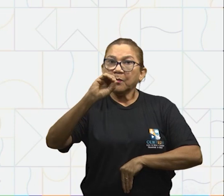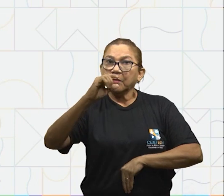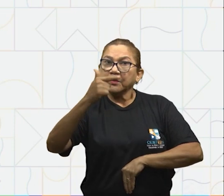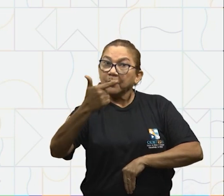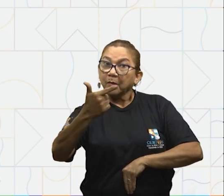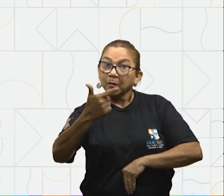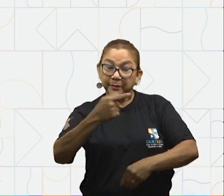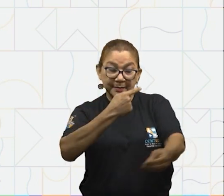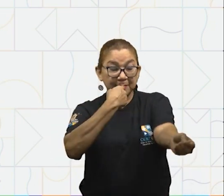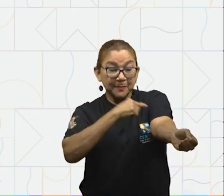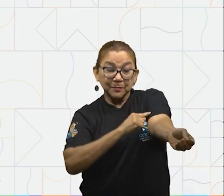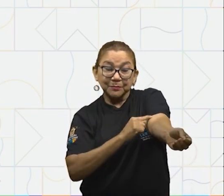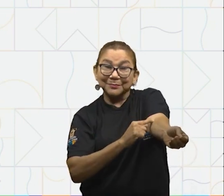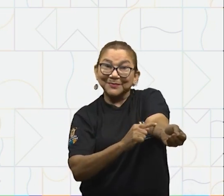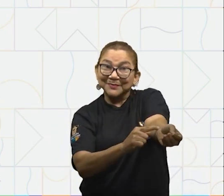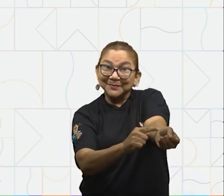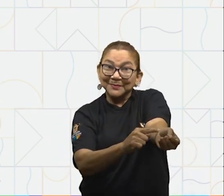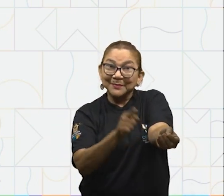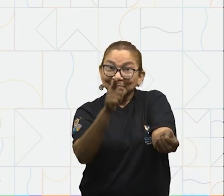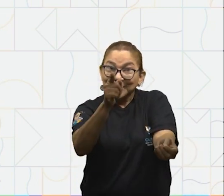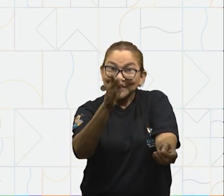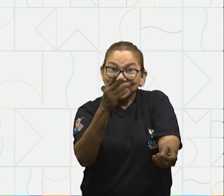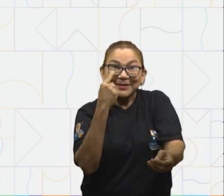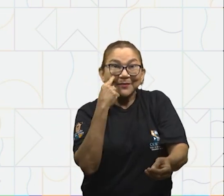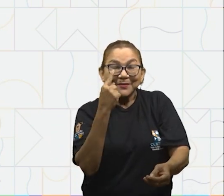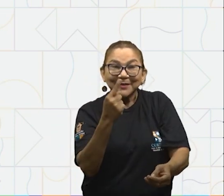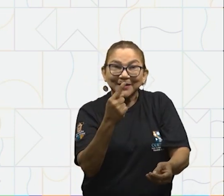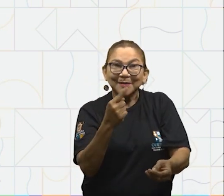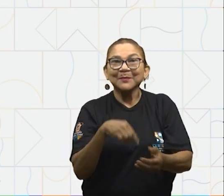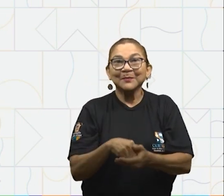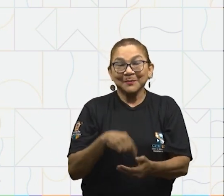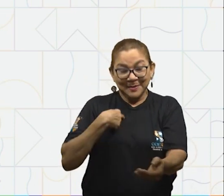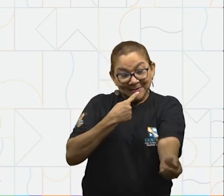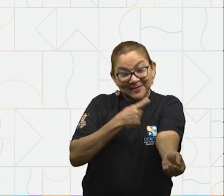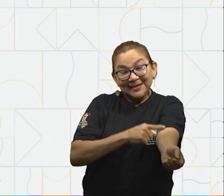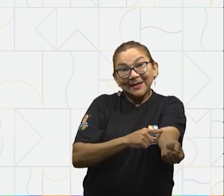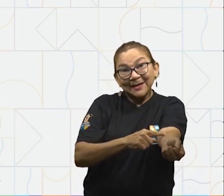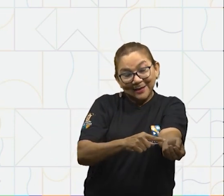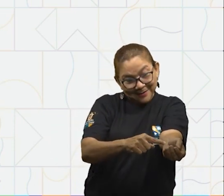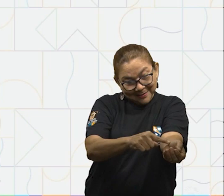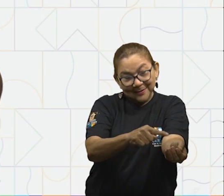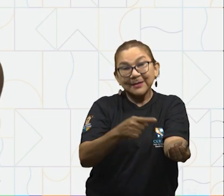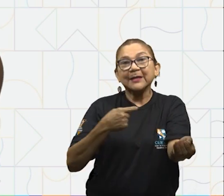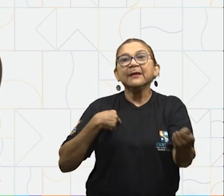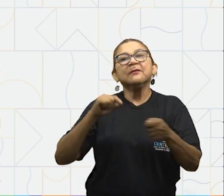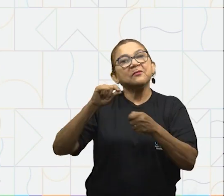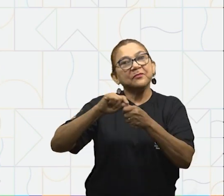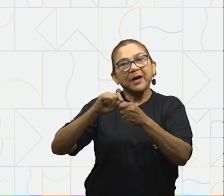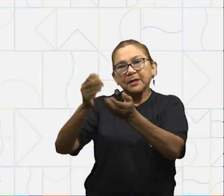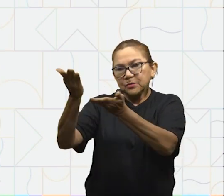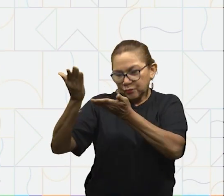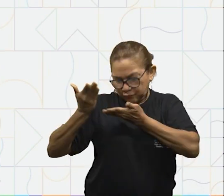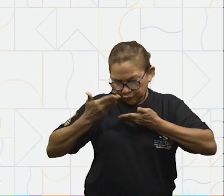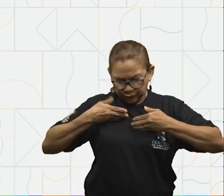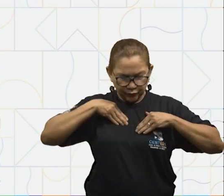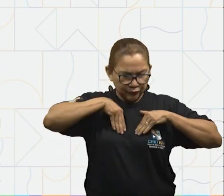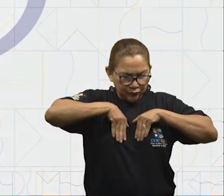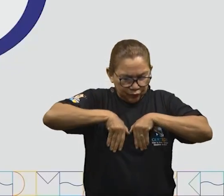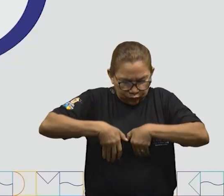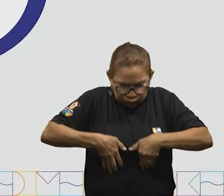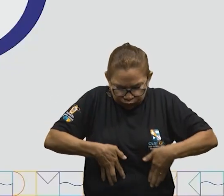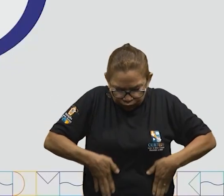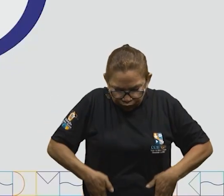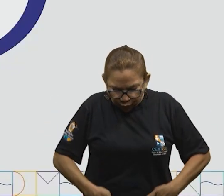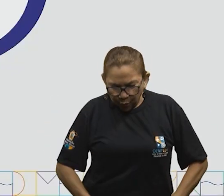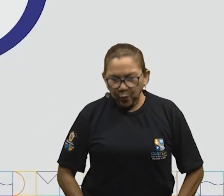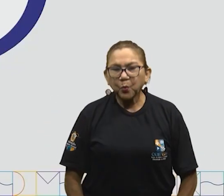corre nas veias, não é? É exatamente isso que acontece. O sangue faz o transporte através da sua movimentação.